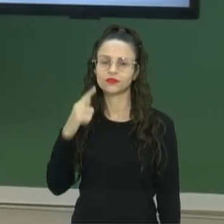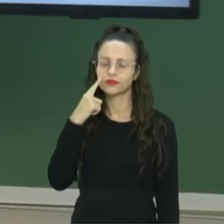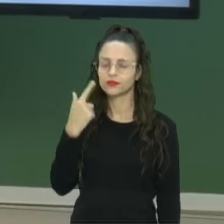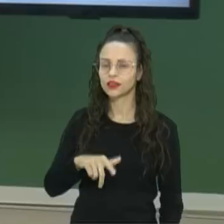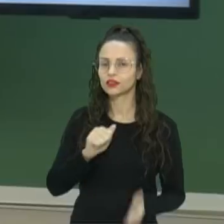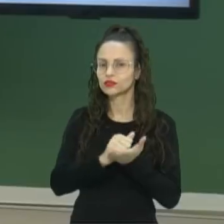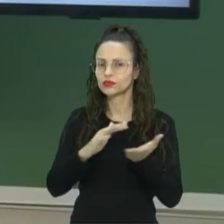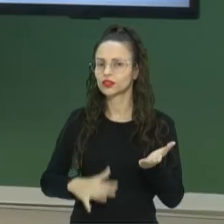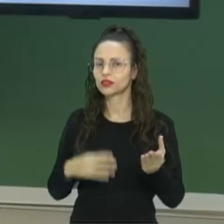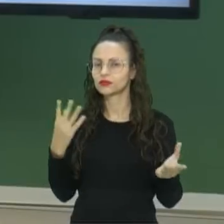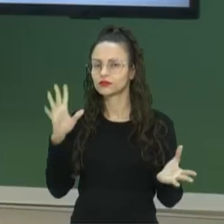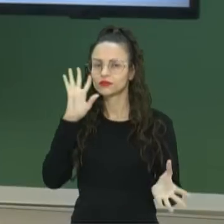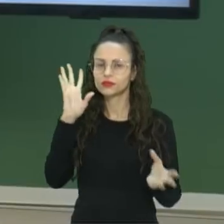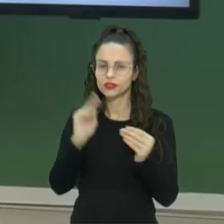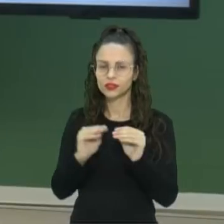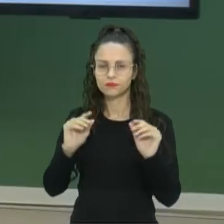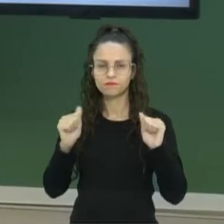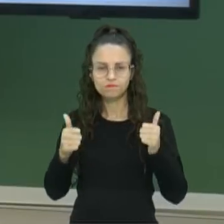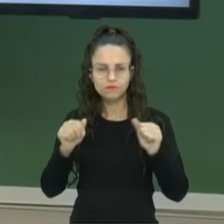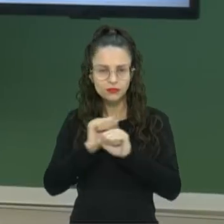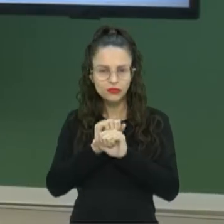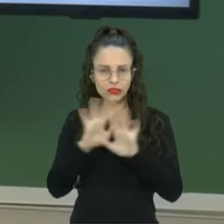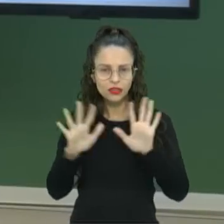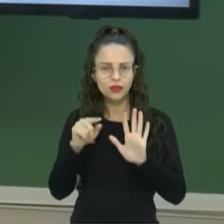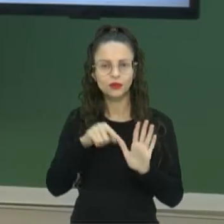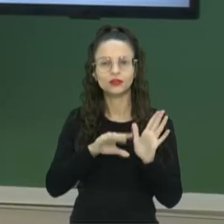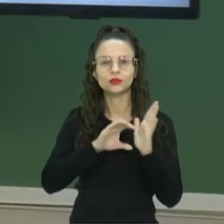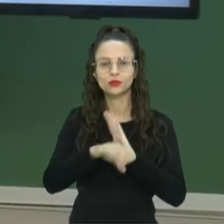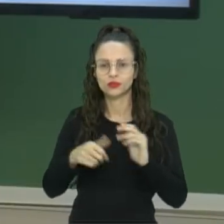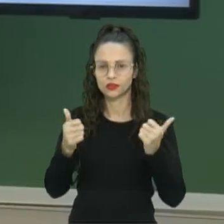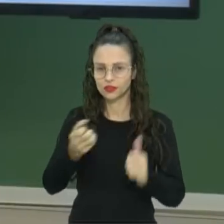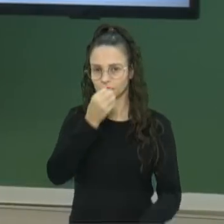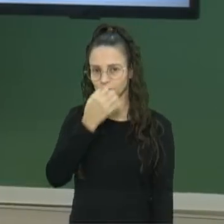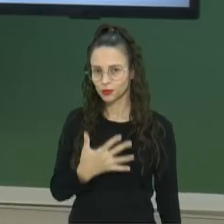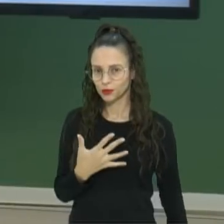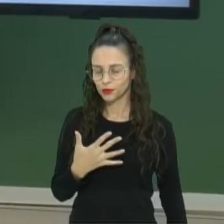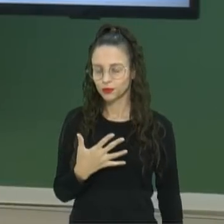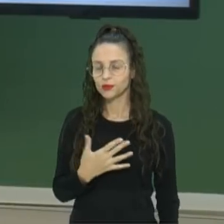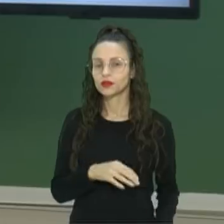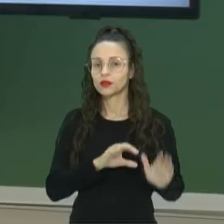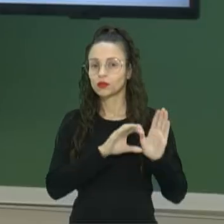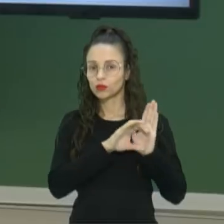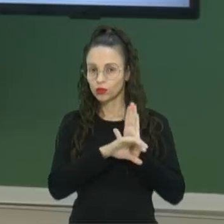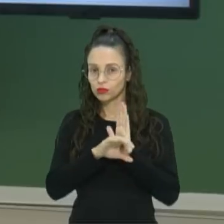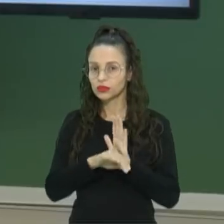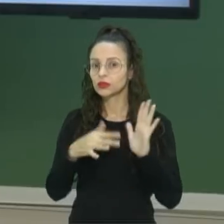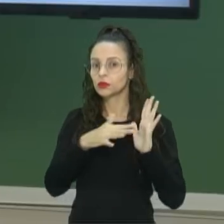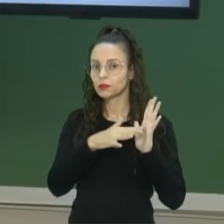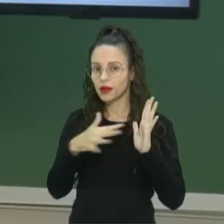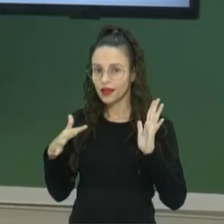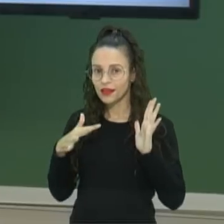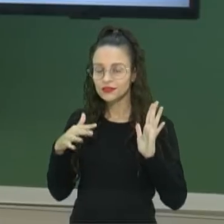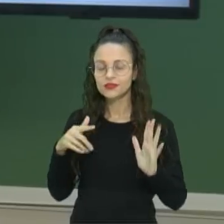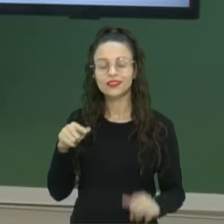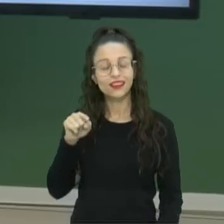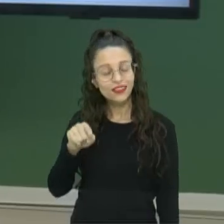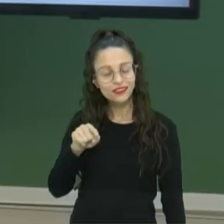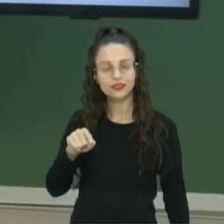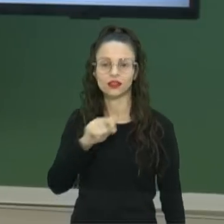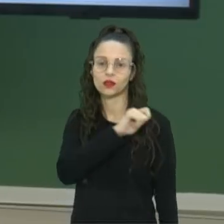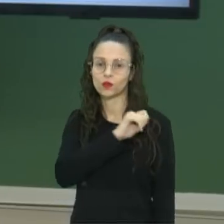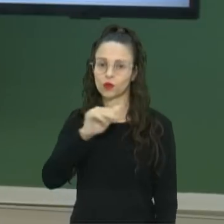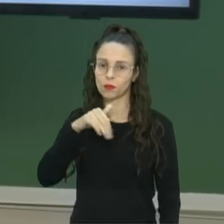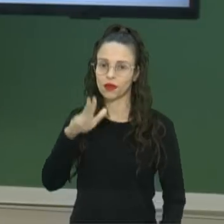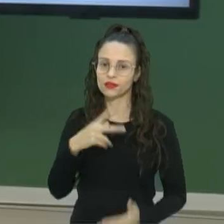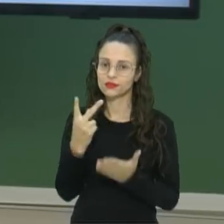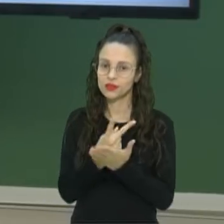possa entender bem esse conceito, tá bom? Dentre os conceitos de média, esse é que os alunos mais erram, porque eles